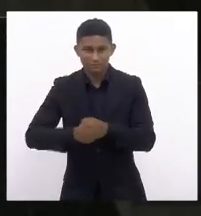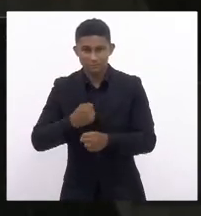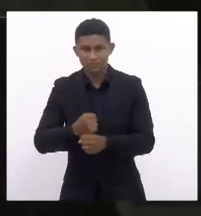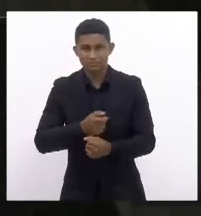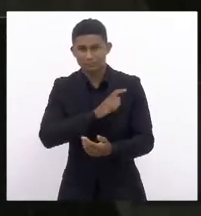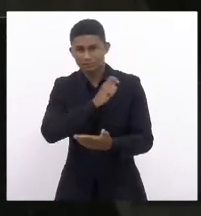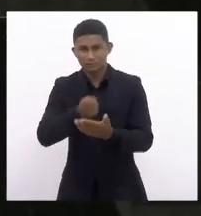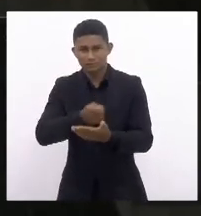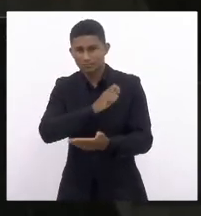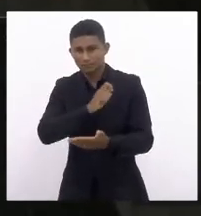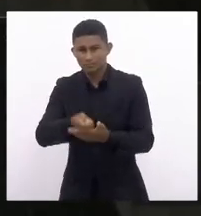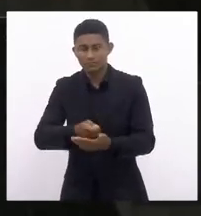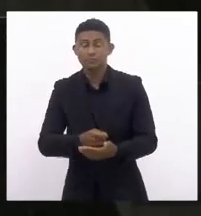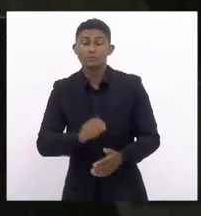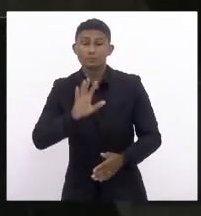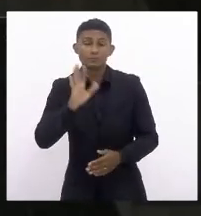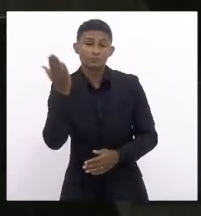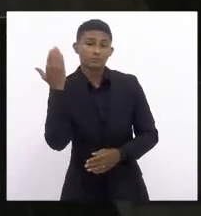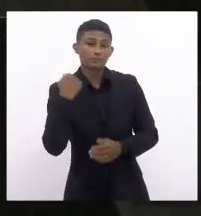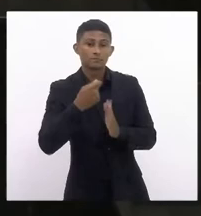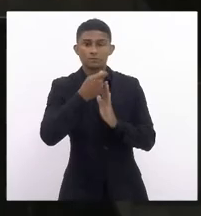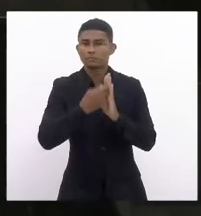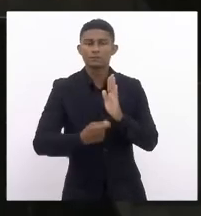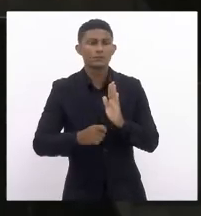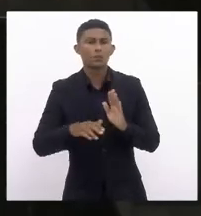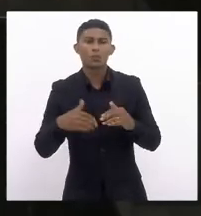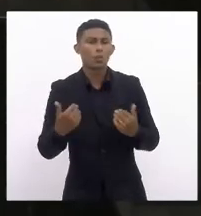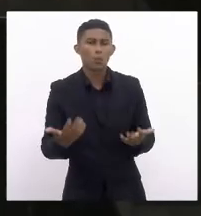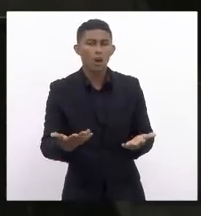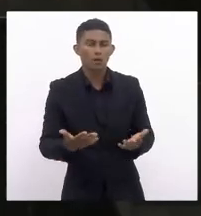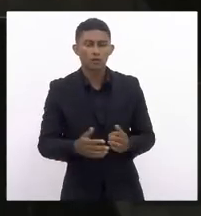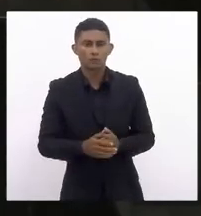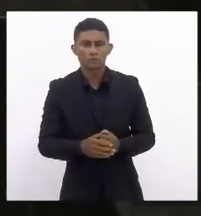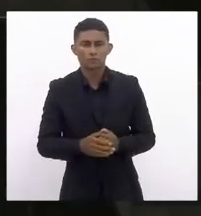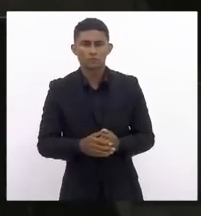Qual era a redação original da Lei